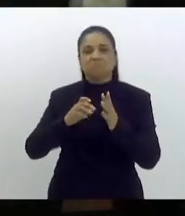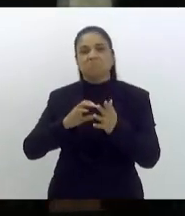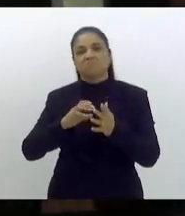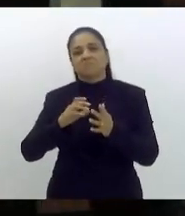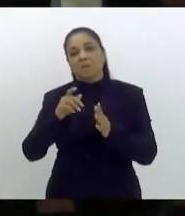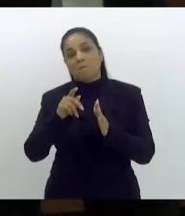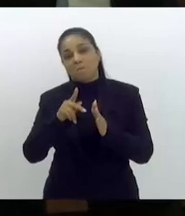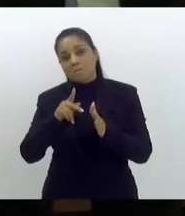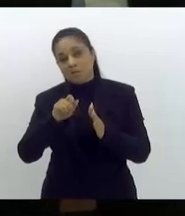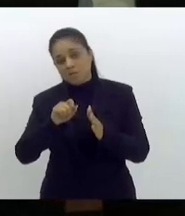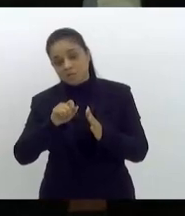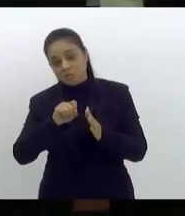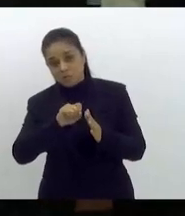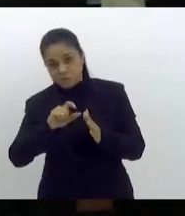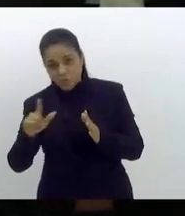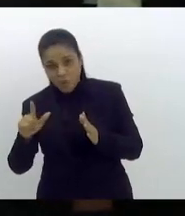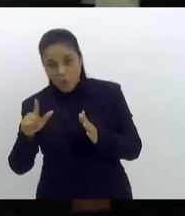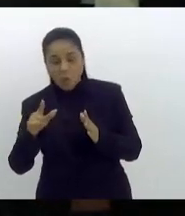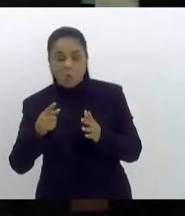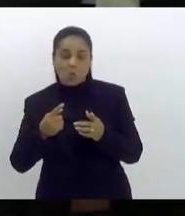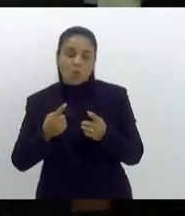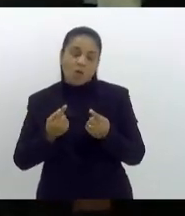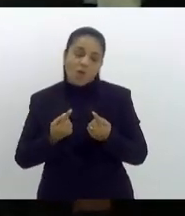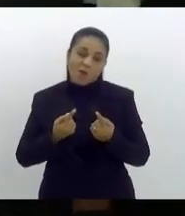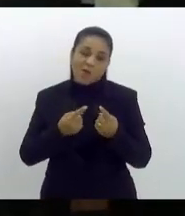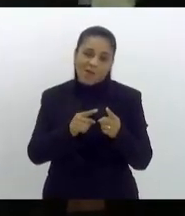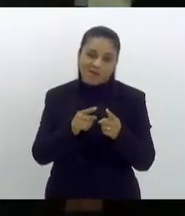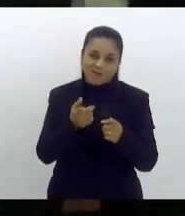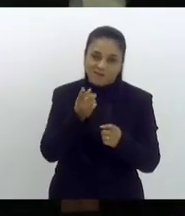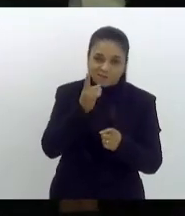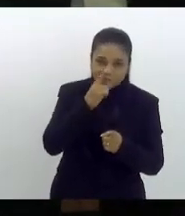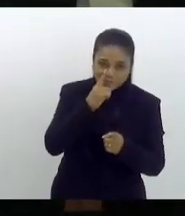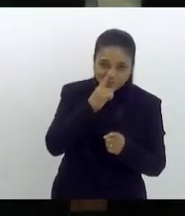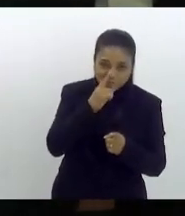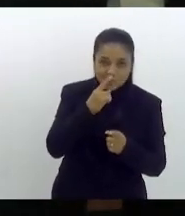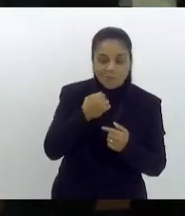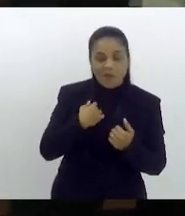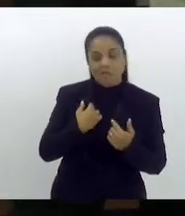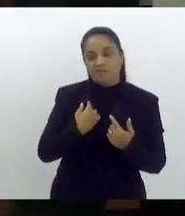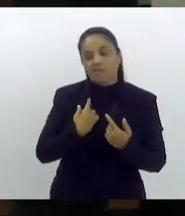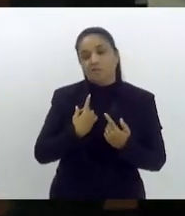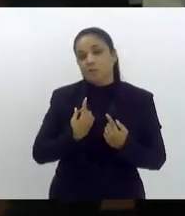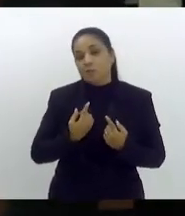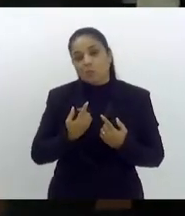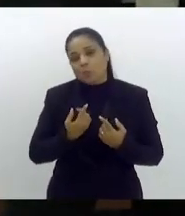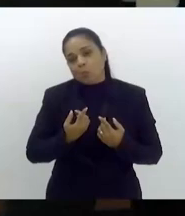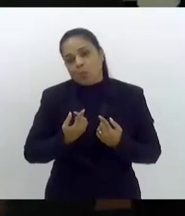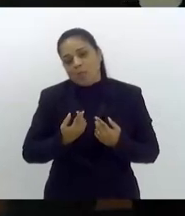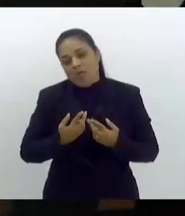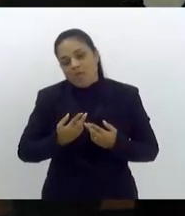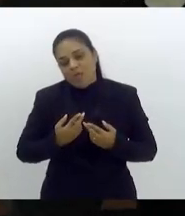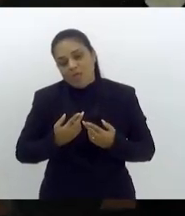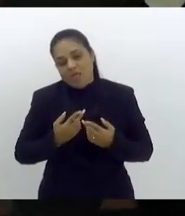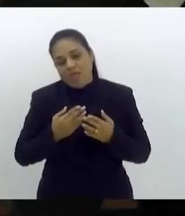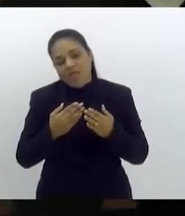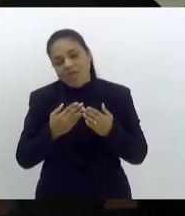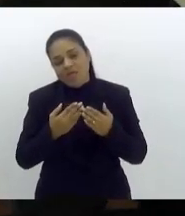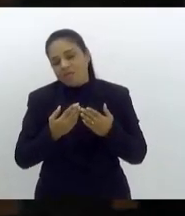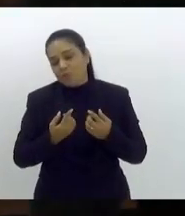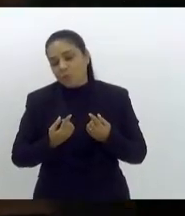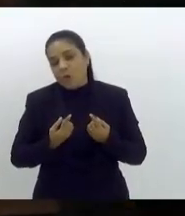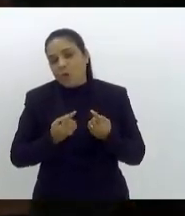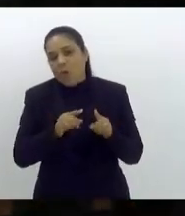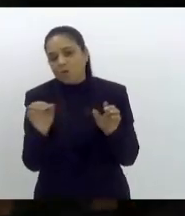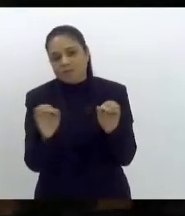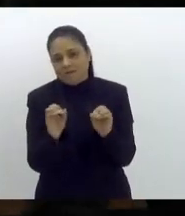Mas não se surge contra maconha o meu voto por óbvio não pode ser favorável então fica aqui o